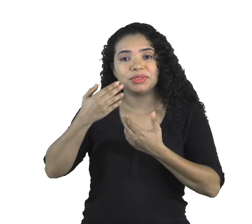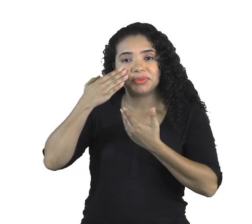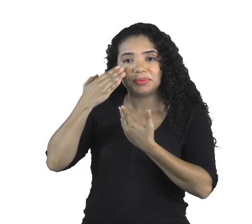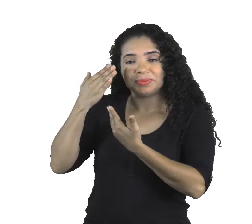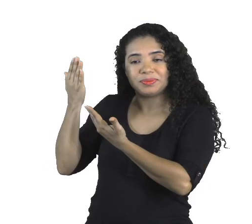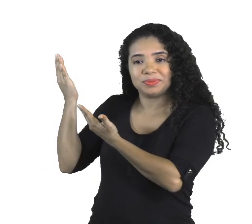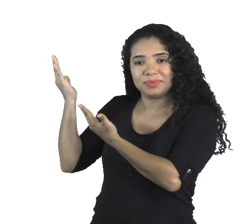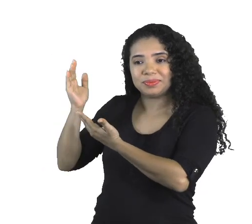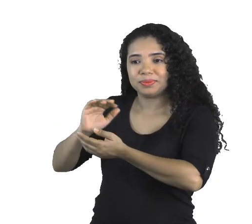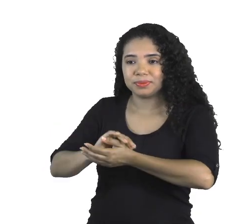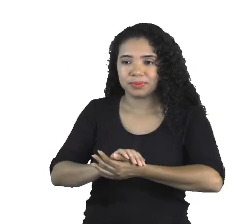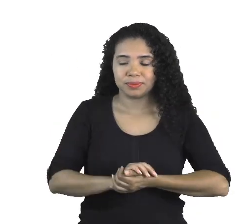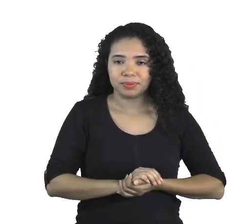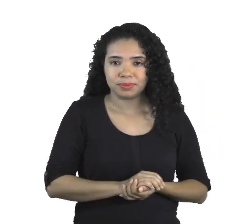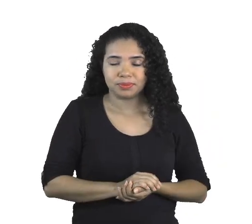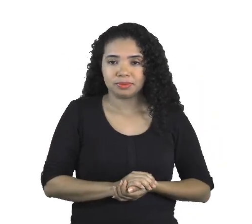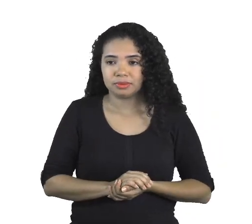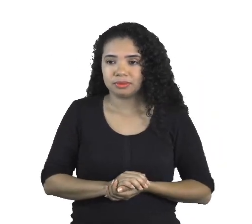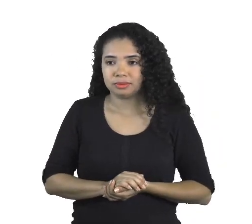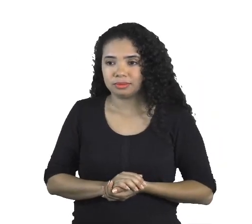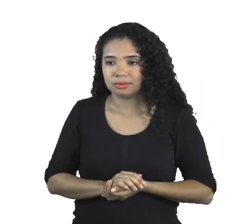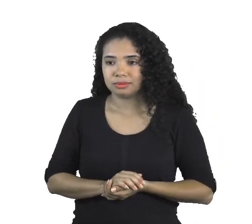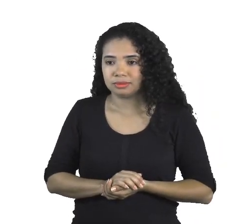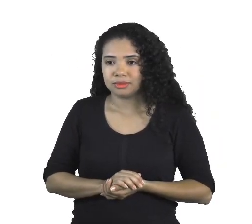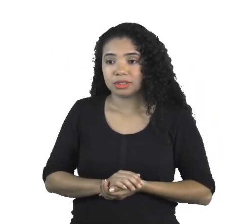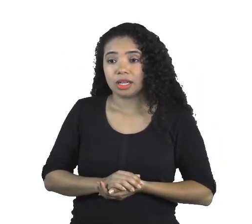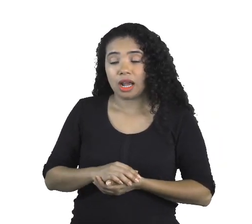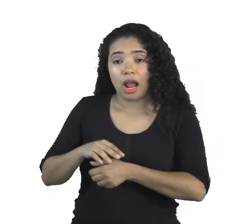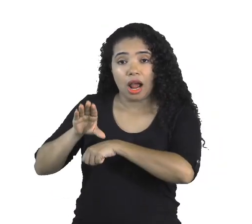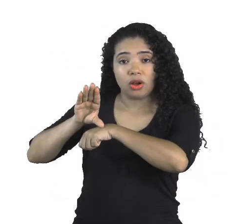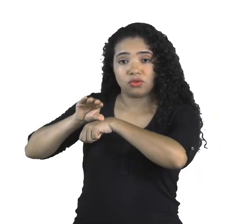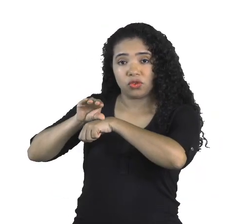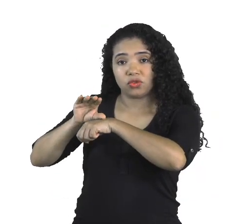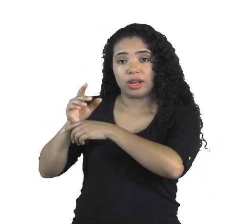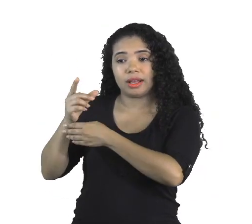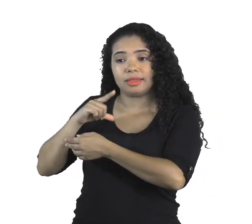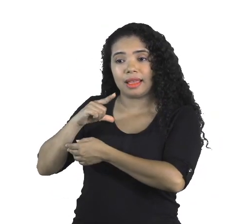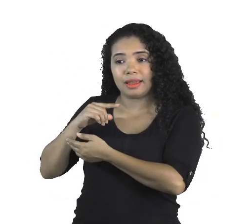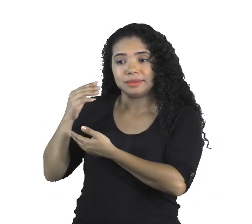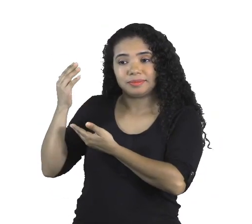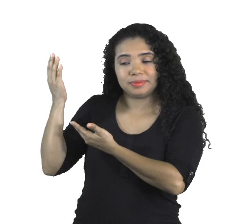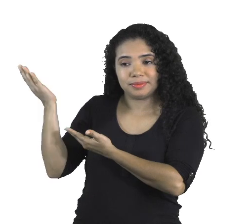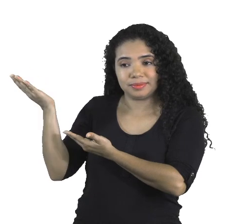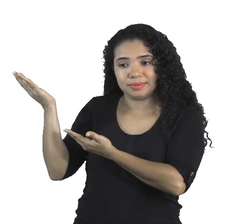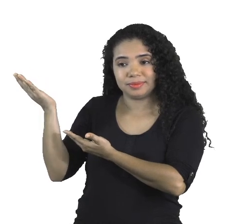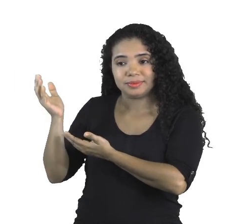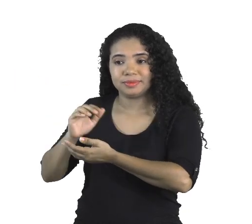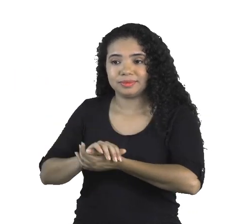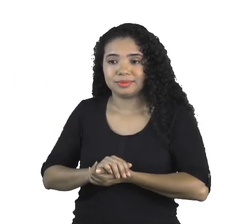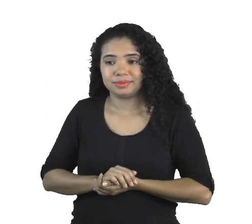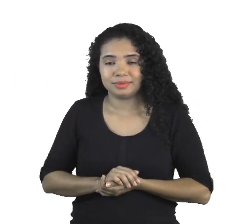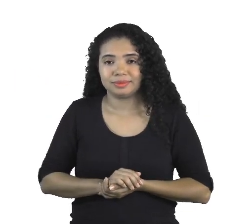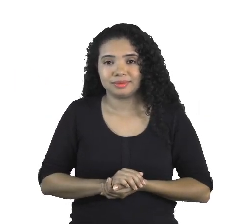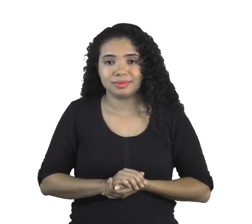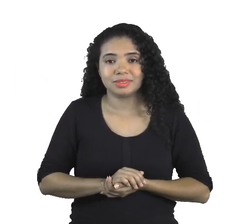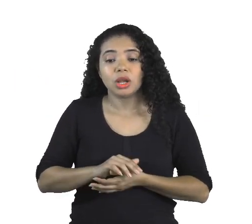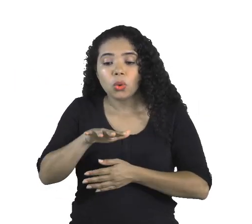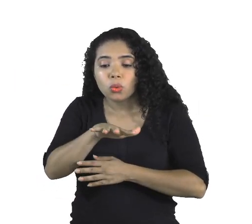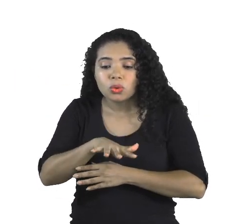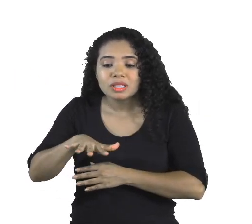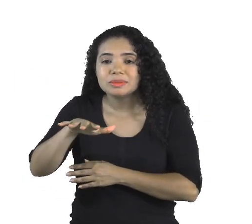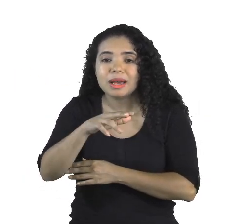privado. Observe bem, na primeira foto nós temos o nosso